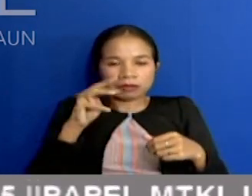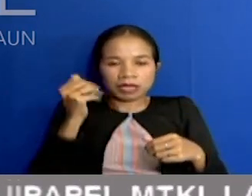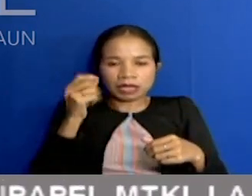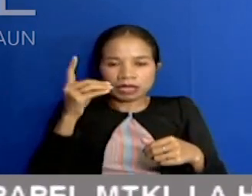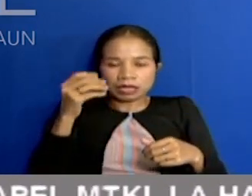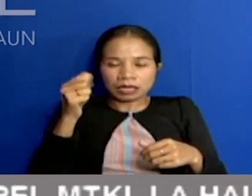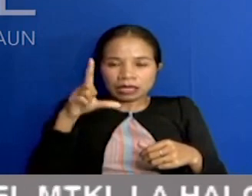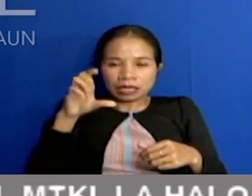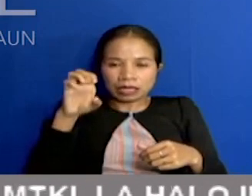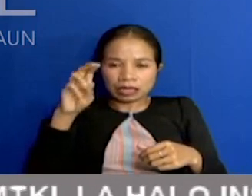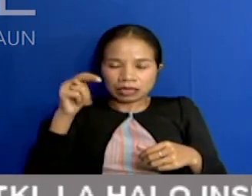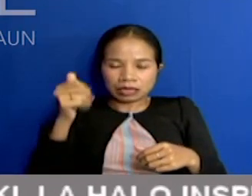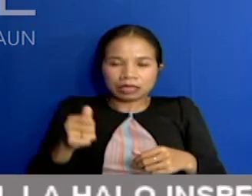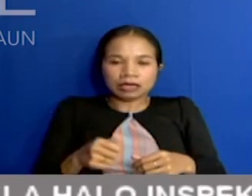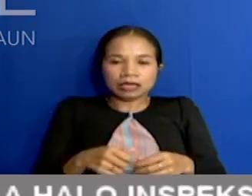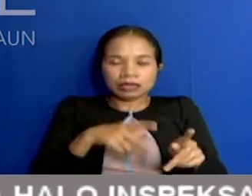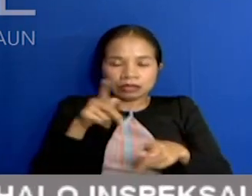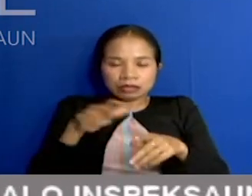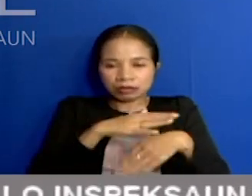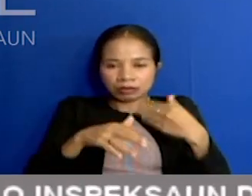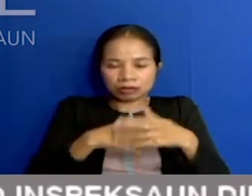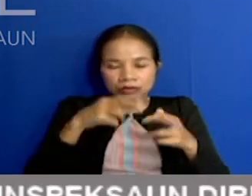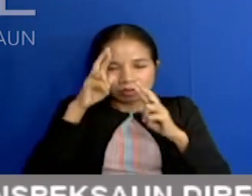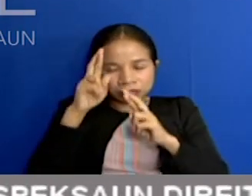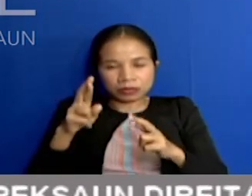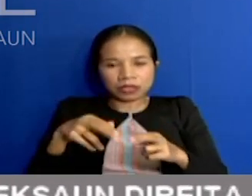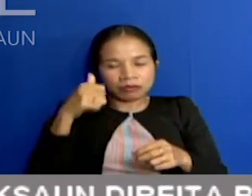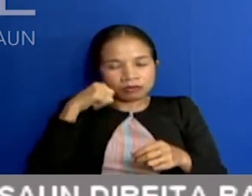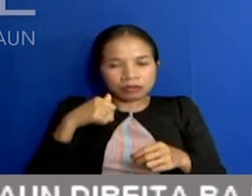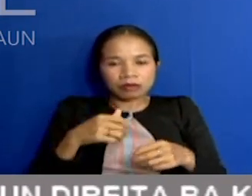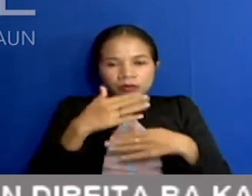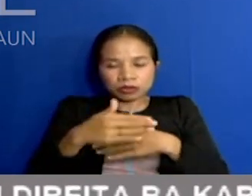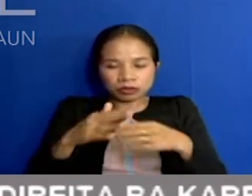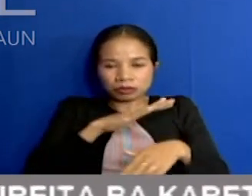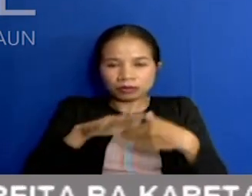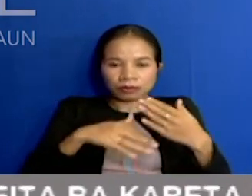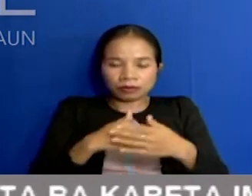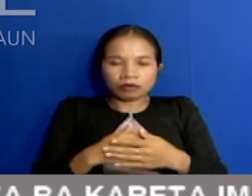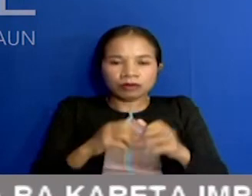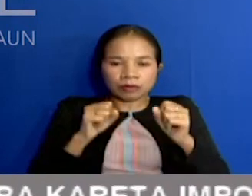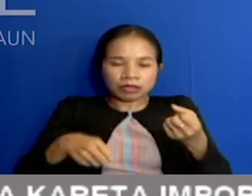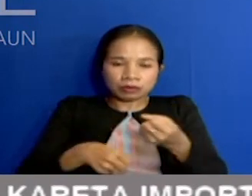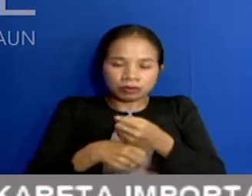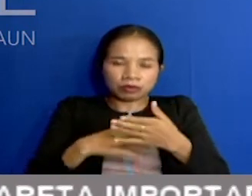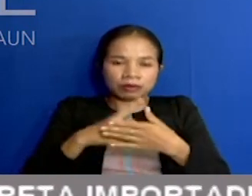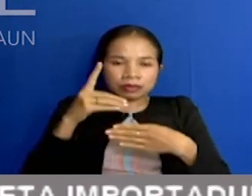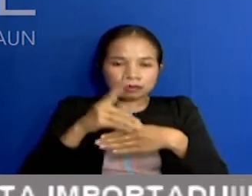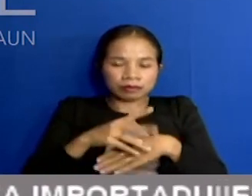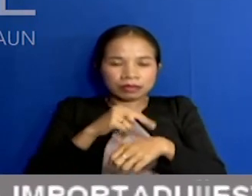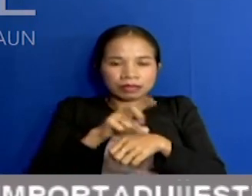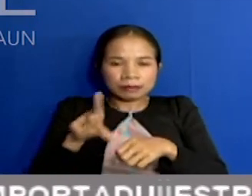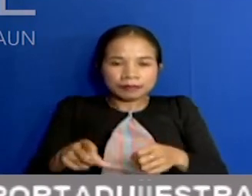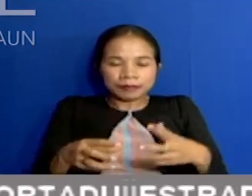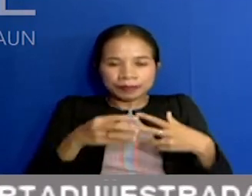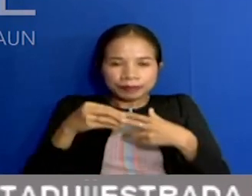a respeito do direito no liberdade feto e reprocesso roto, não é belo contribui para desenvolvimento nacional.